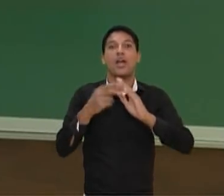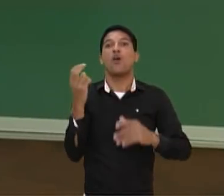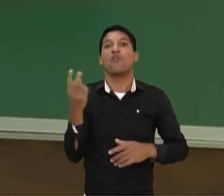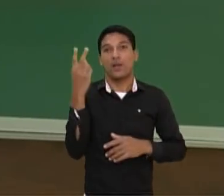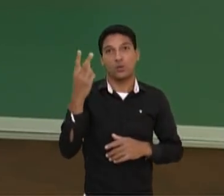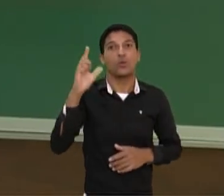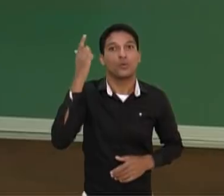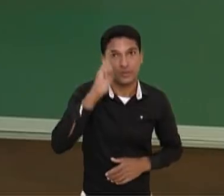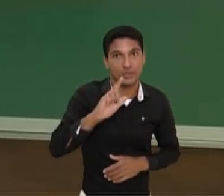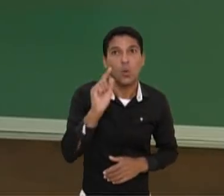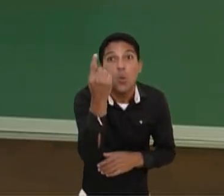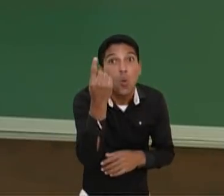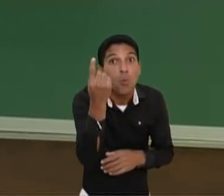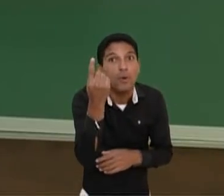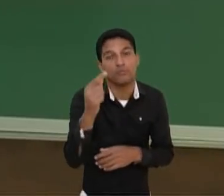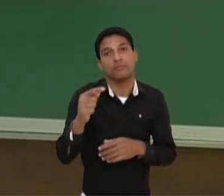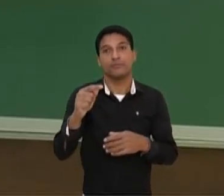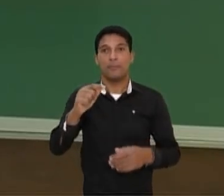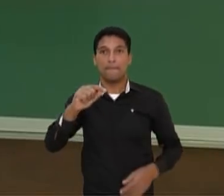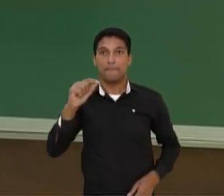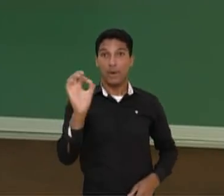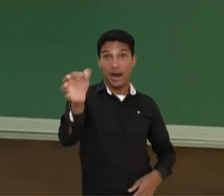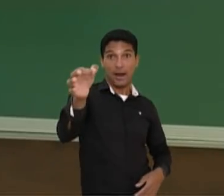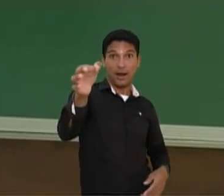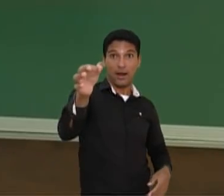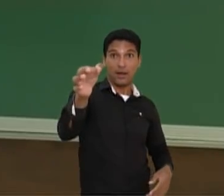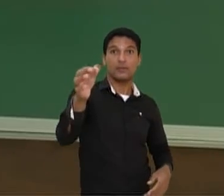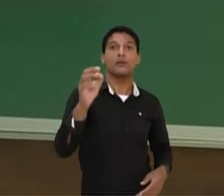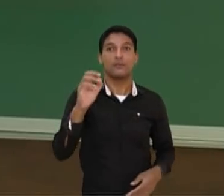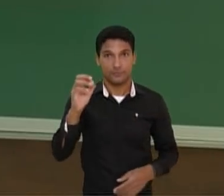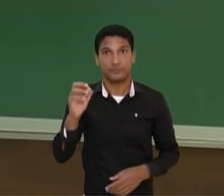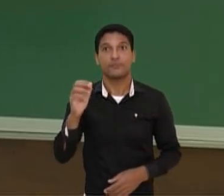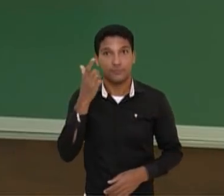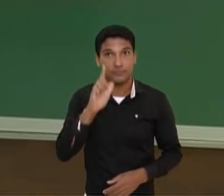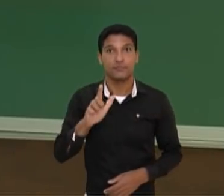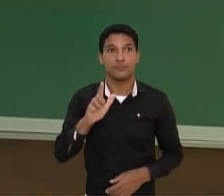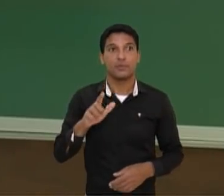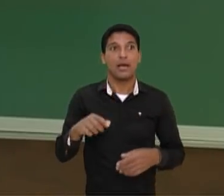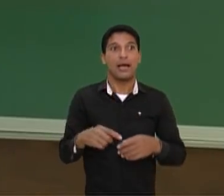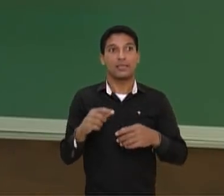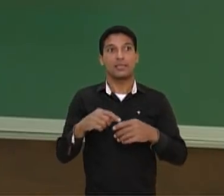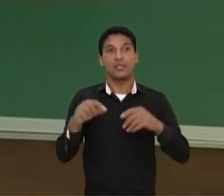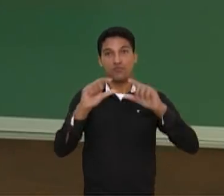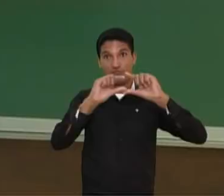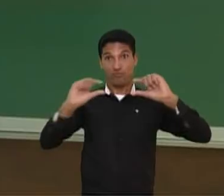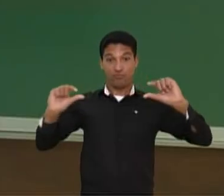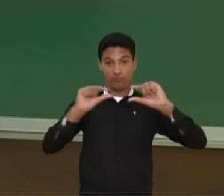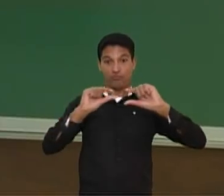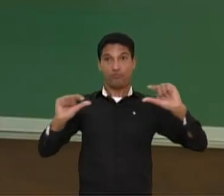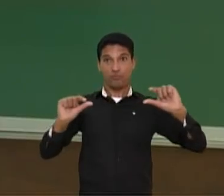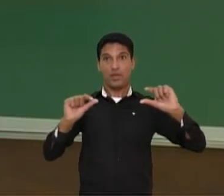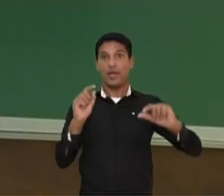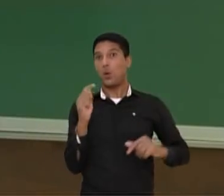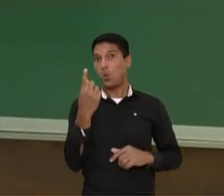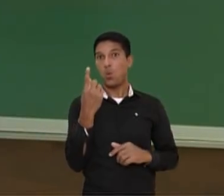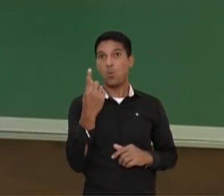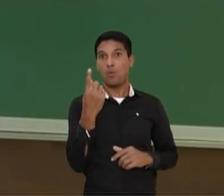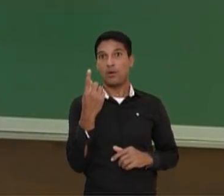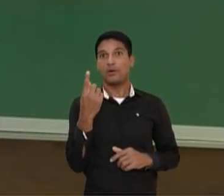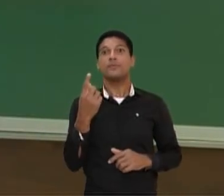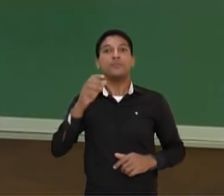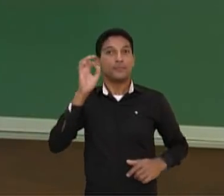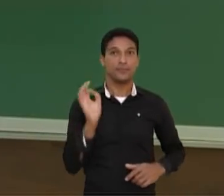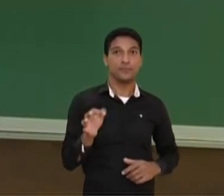em que ele acerta uma questão, ok? E aqui representa os valores em que ele acerta uma questão,